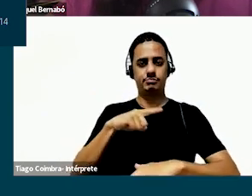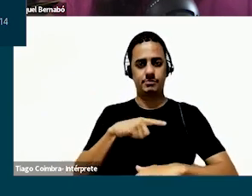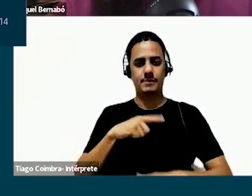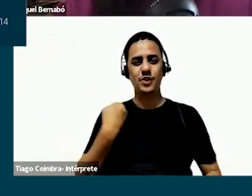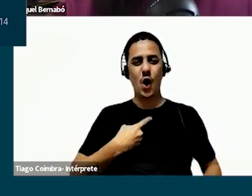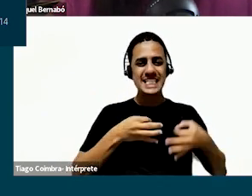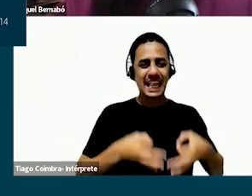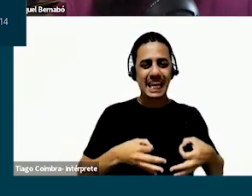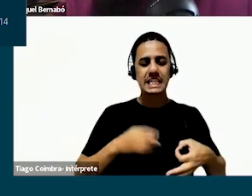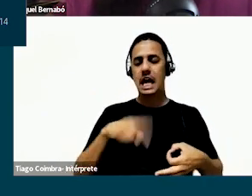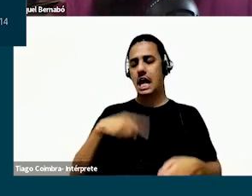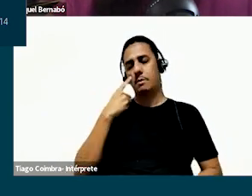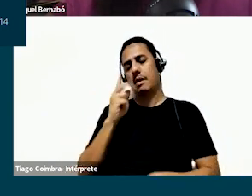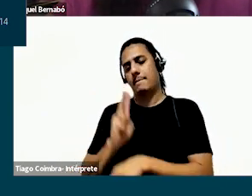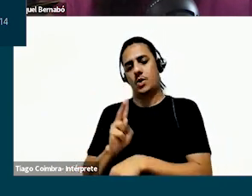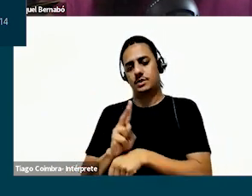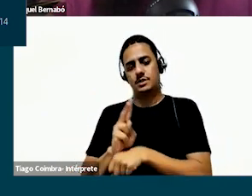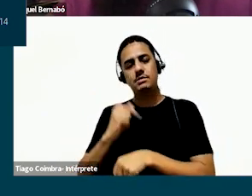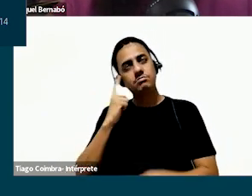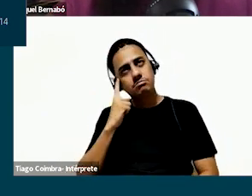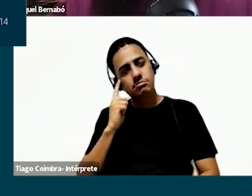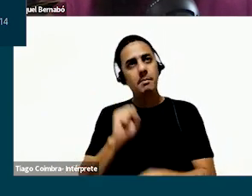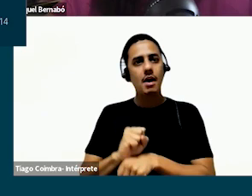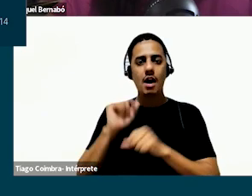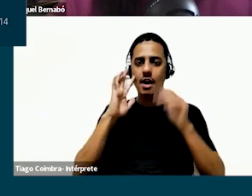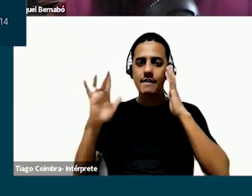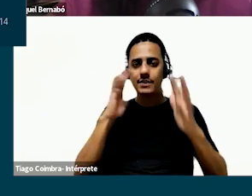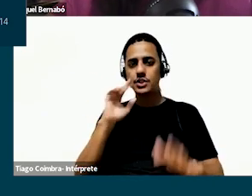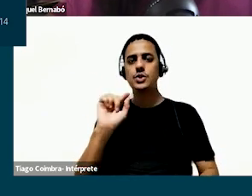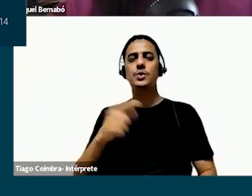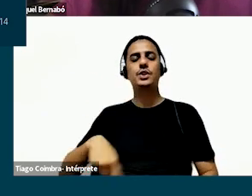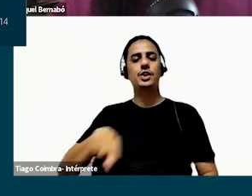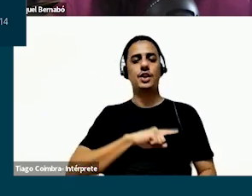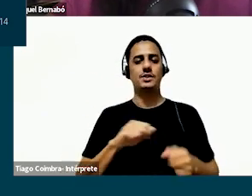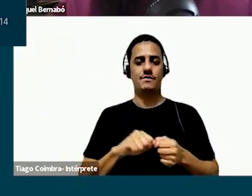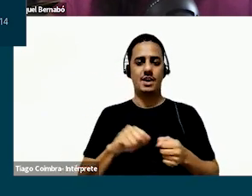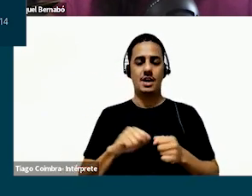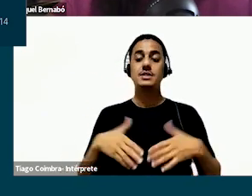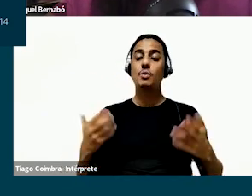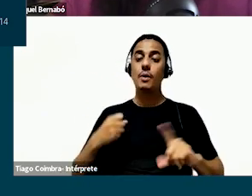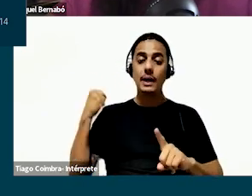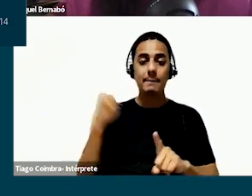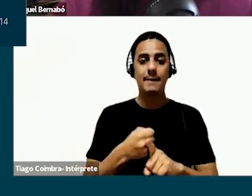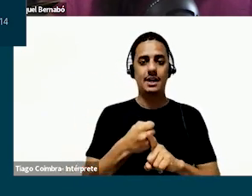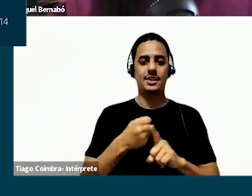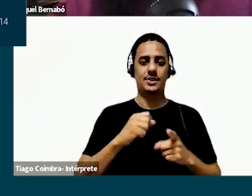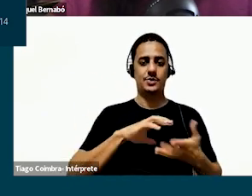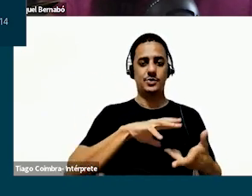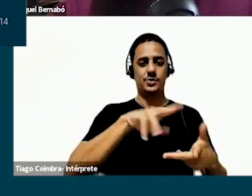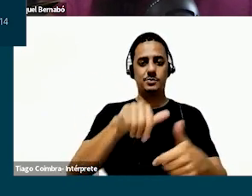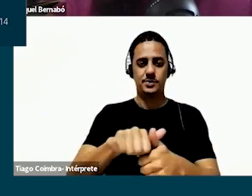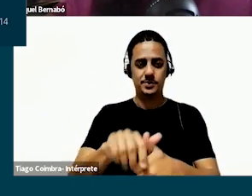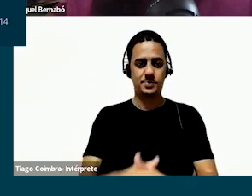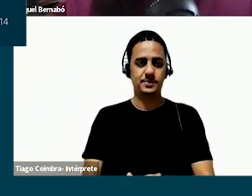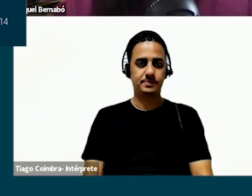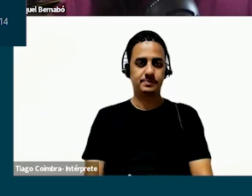tratar nossas certezas como hipóteses. A gente precisa parar, pensar, ouvir e refletir sobre o que é que a gente está fazendo e sobre qual o